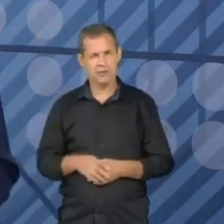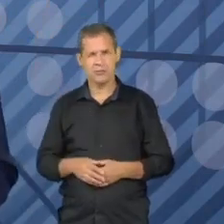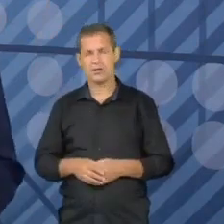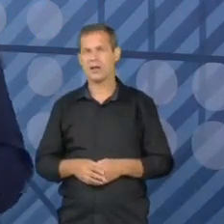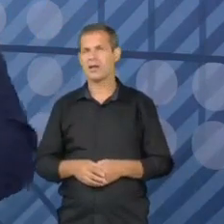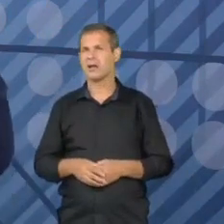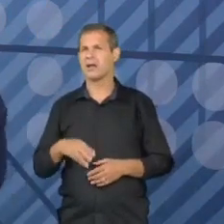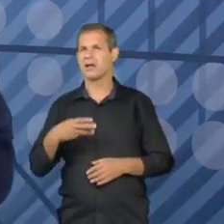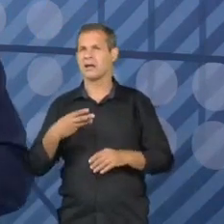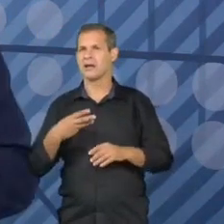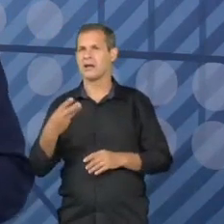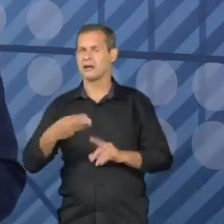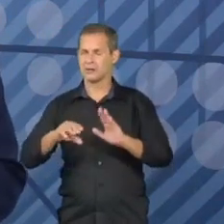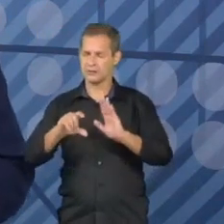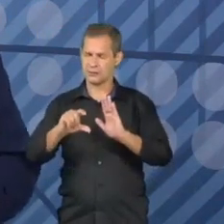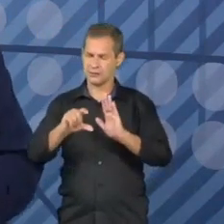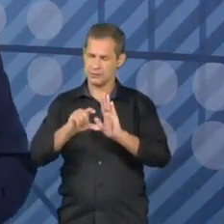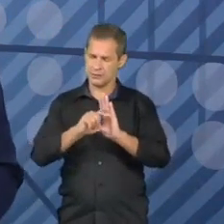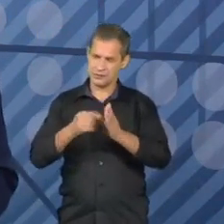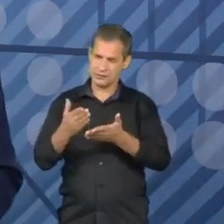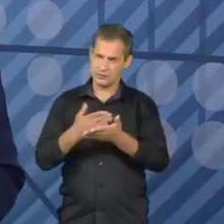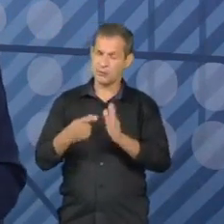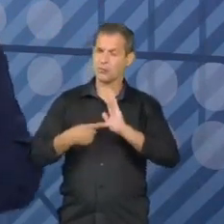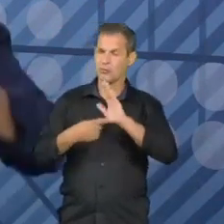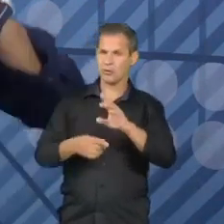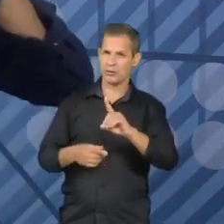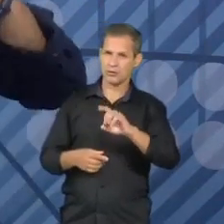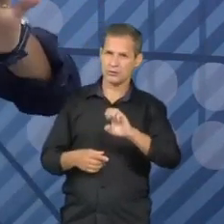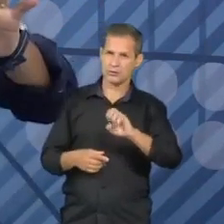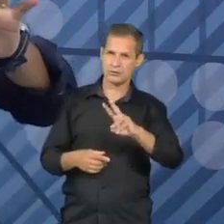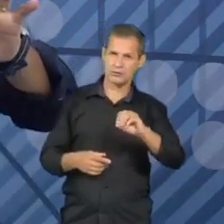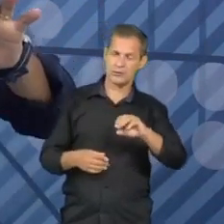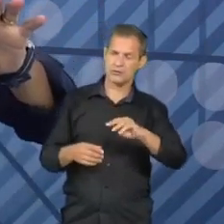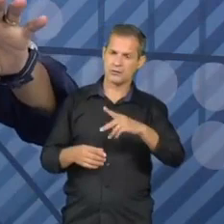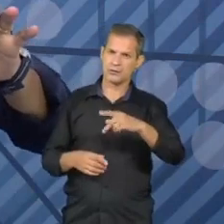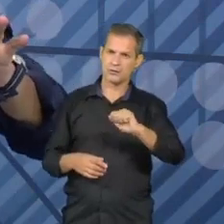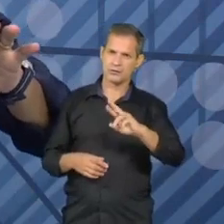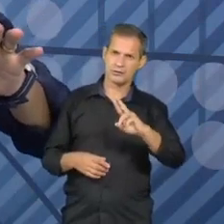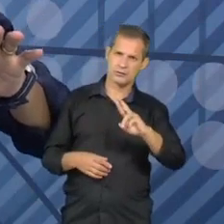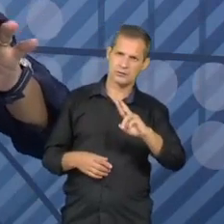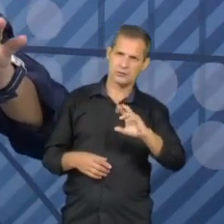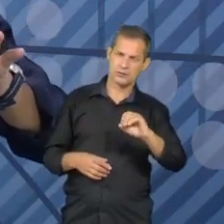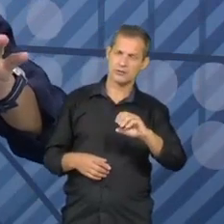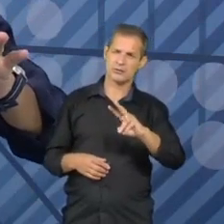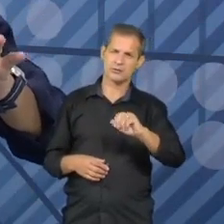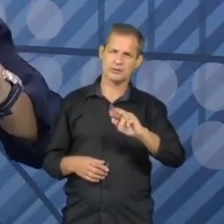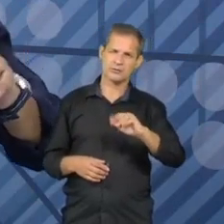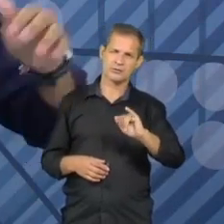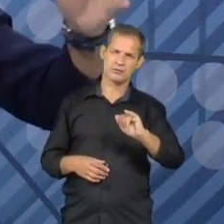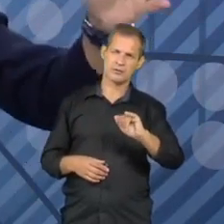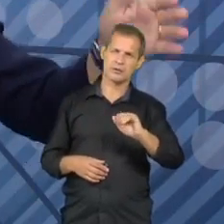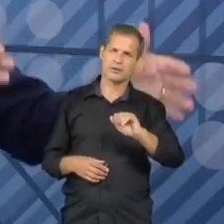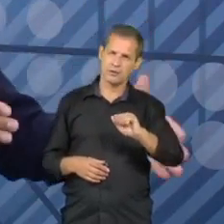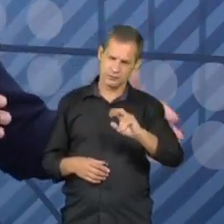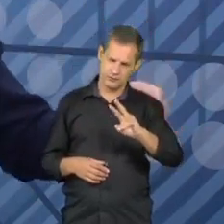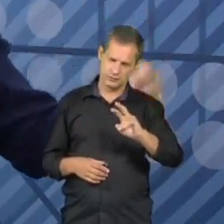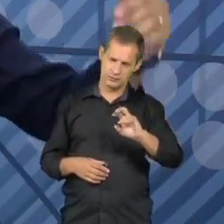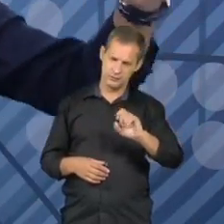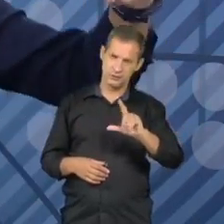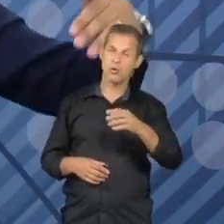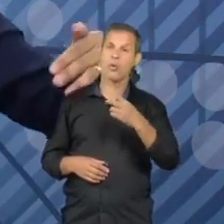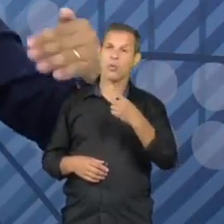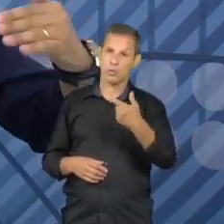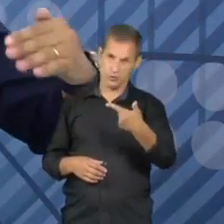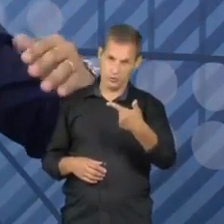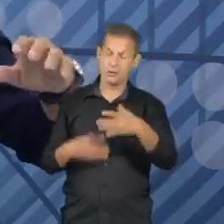do livro, nós vamos apresentar aqui, ó, o desvio padrão dessa variável é 12. Onde é que está esse 12 aqui? Está calculado no livro,